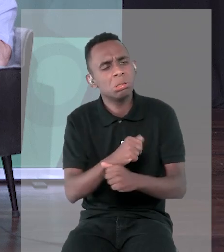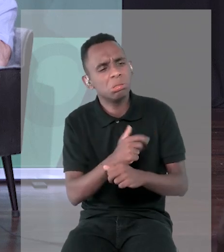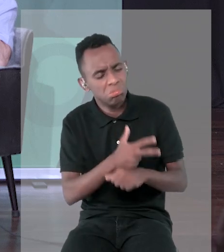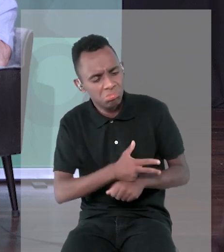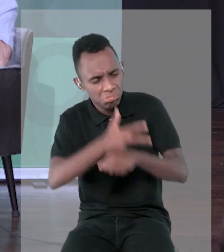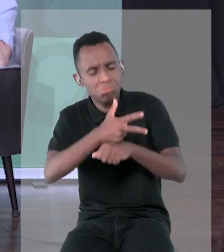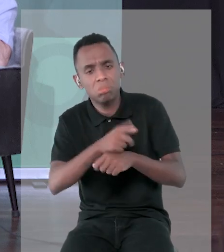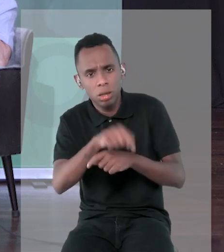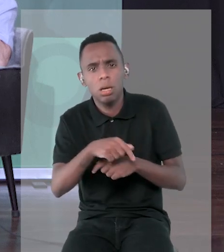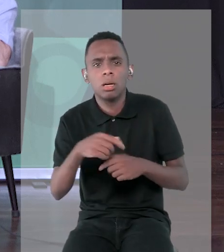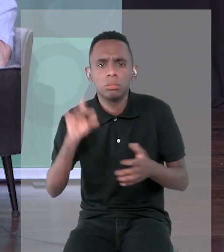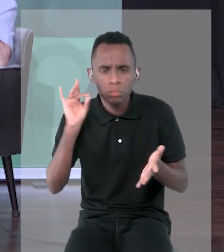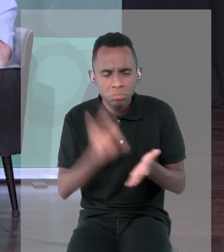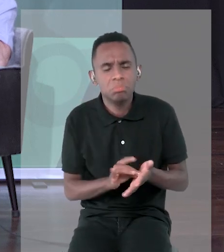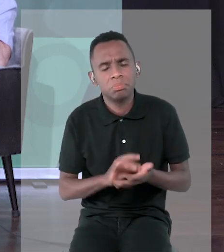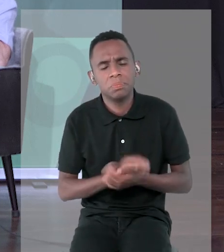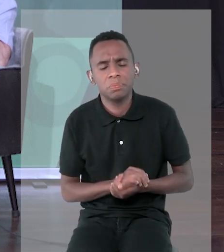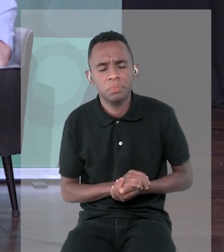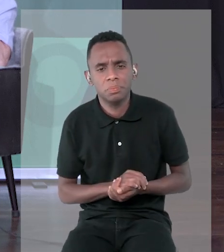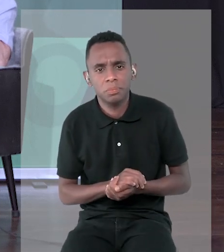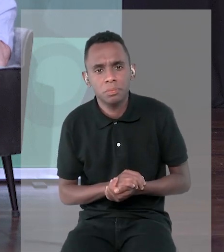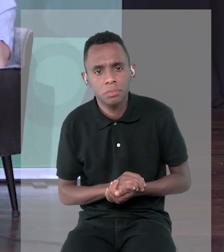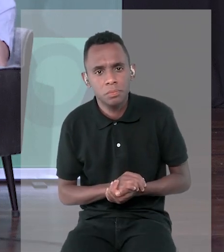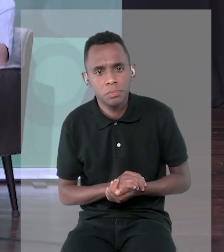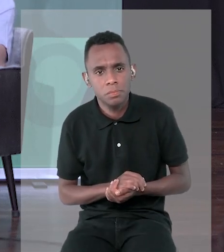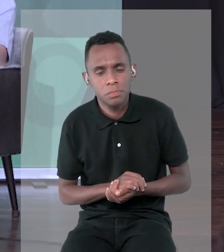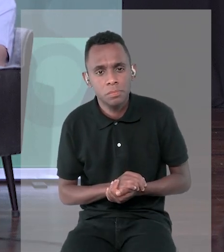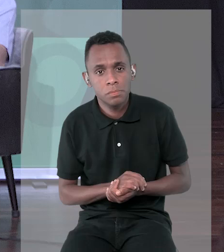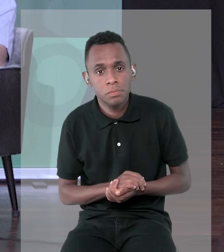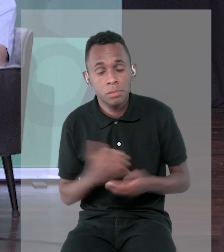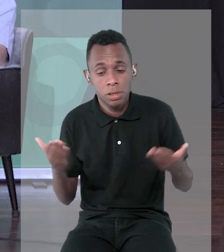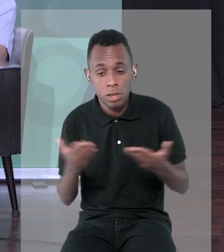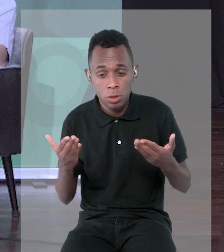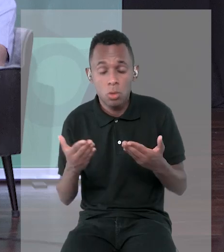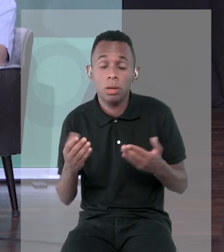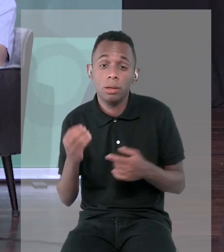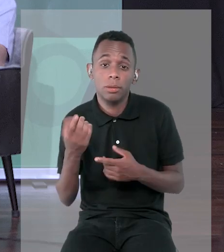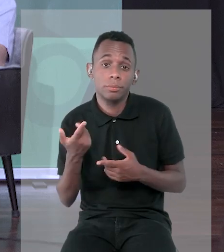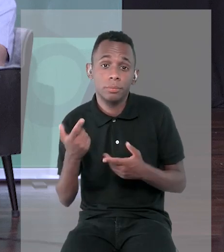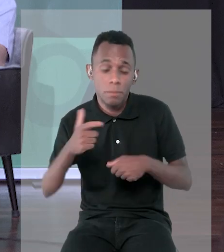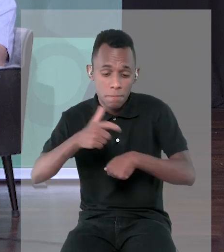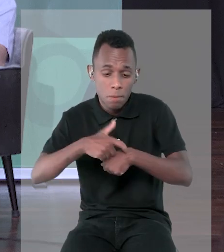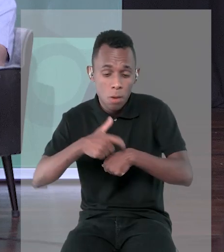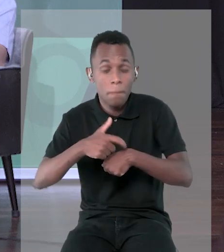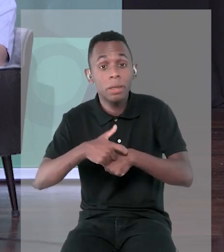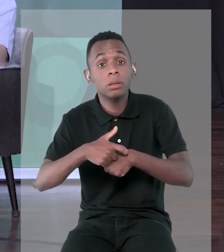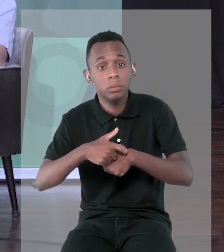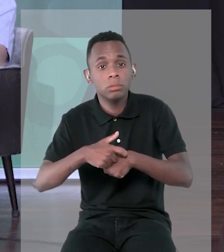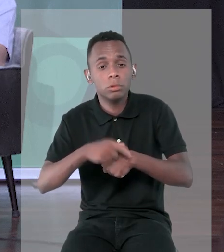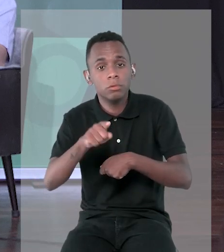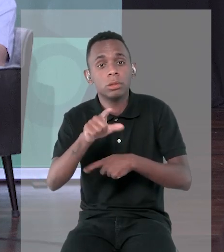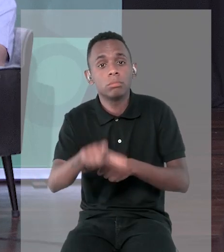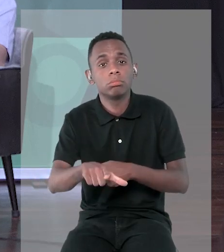trabalho que fez justiça, né, ao trabalho dele. Agora vamos então tentar caminhar para esse momento que você